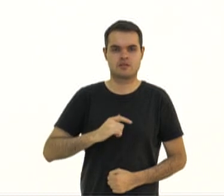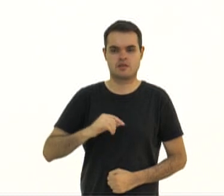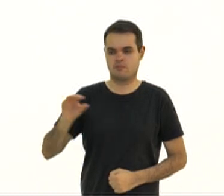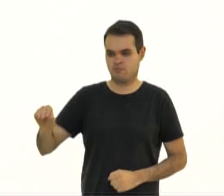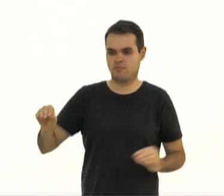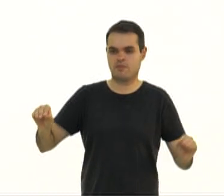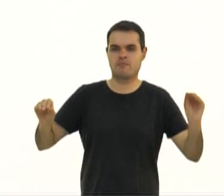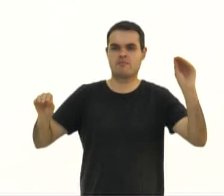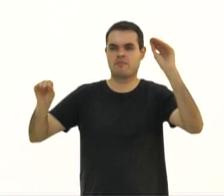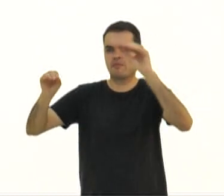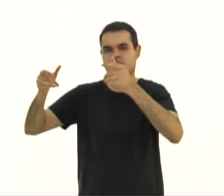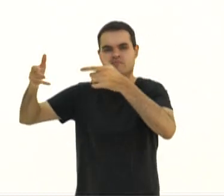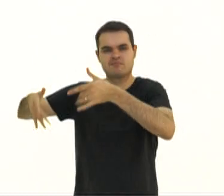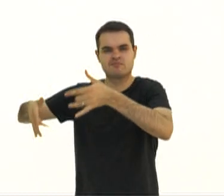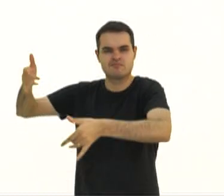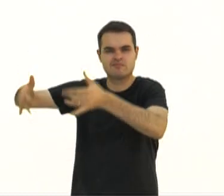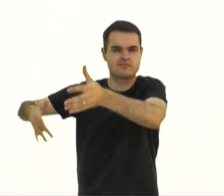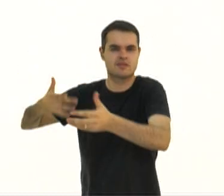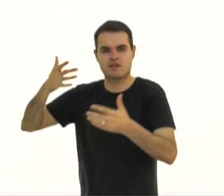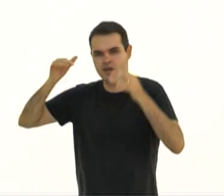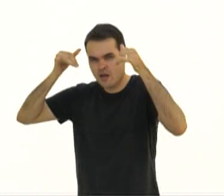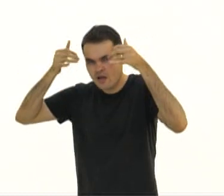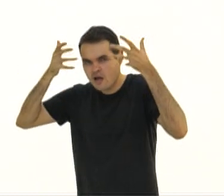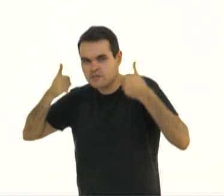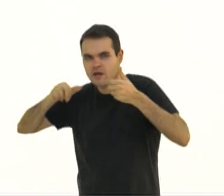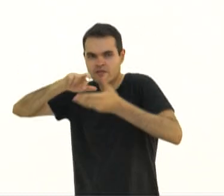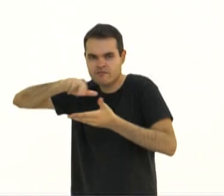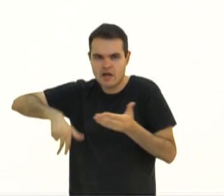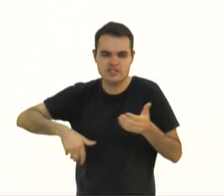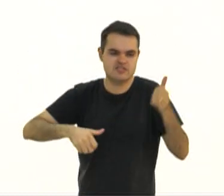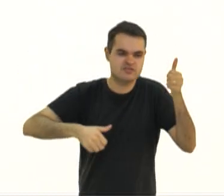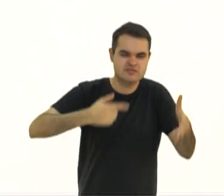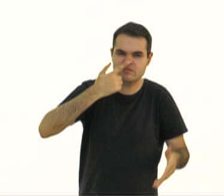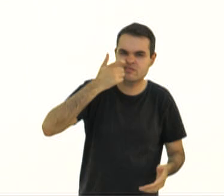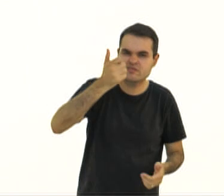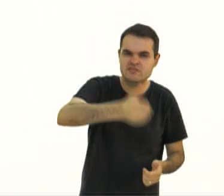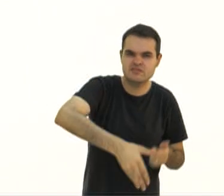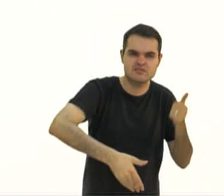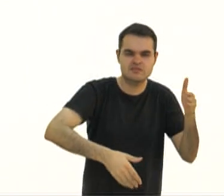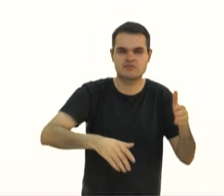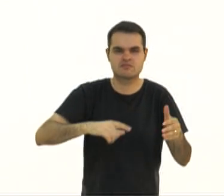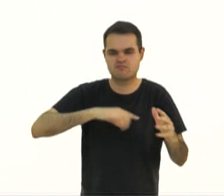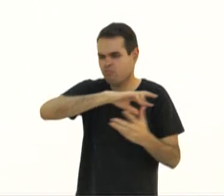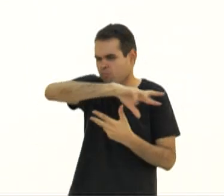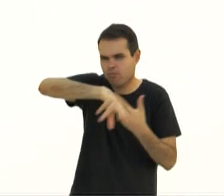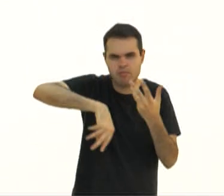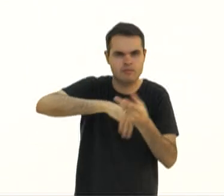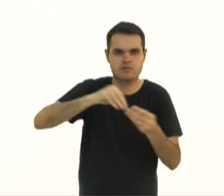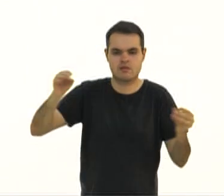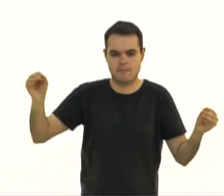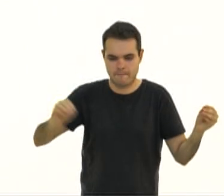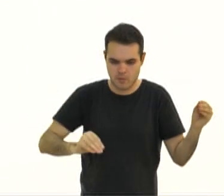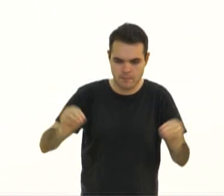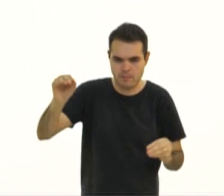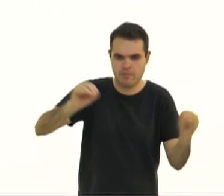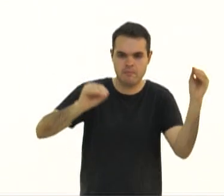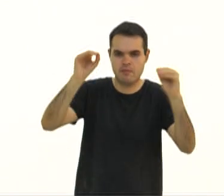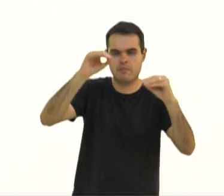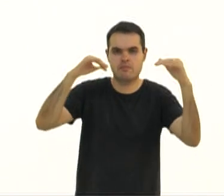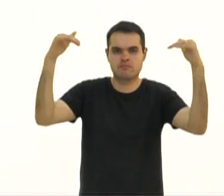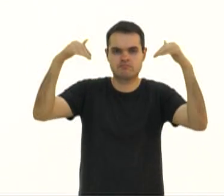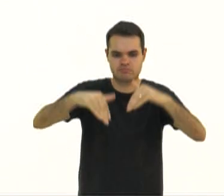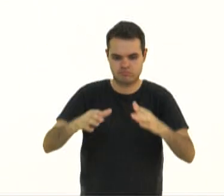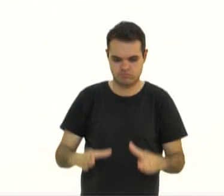de animais, matéria orgânica descascada, lixo orgânico. Perceba que tem um fluxo aqui, certo? Esse daí fluxo vai para